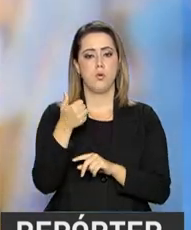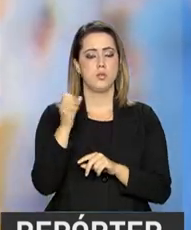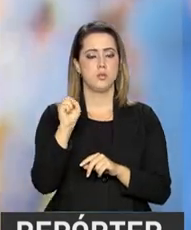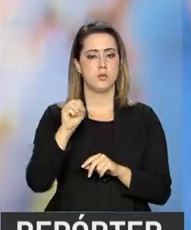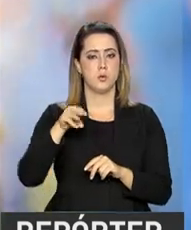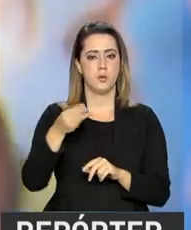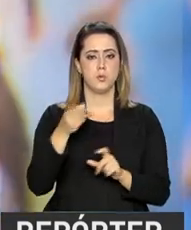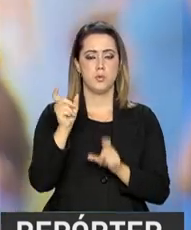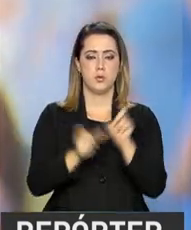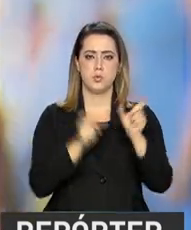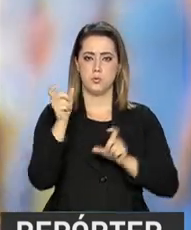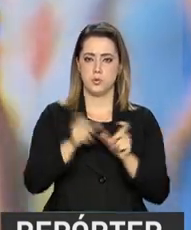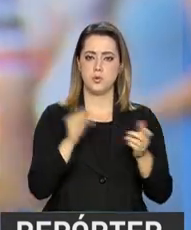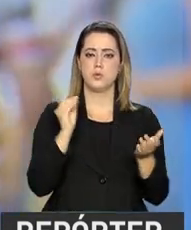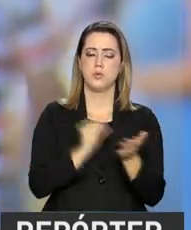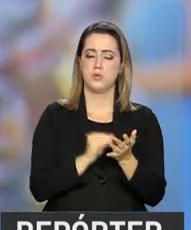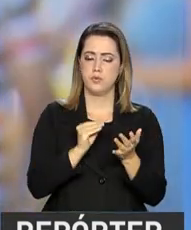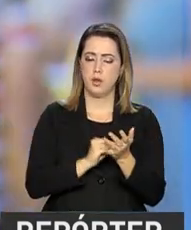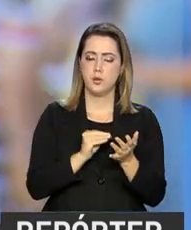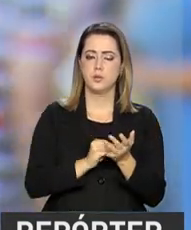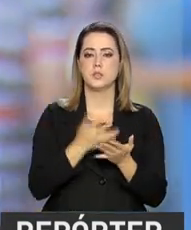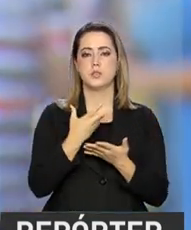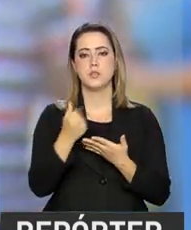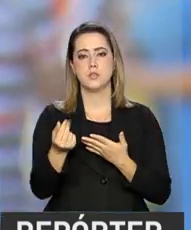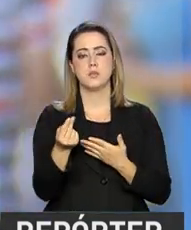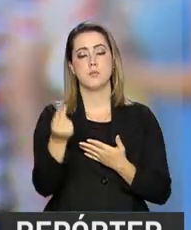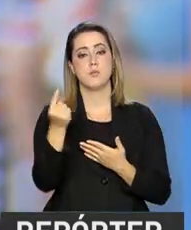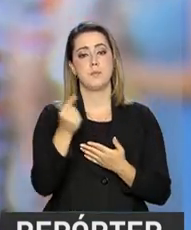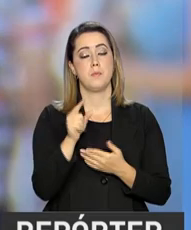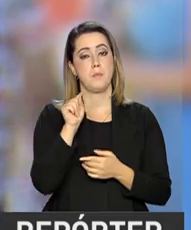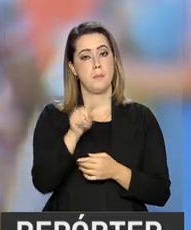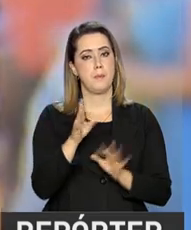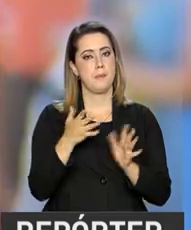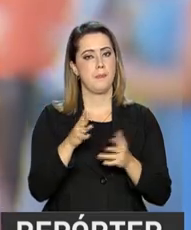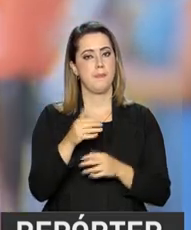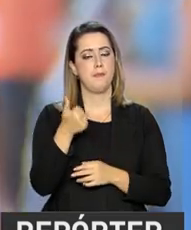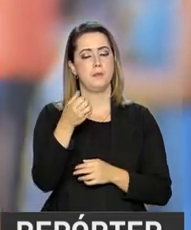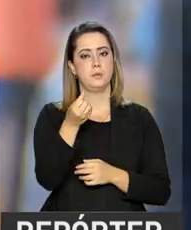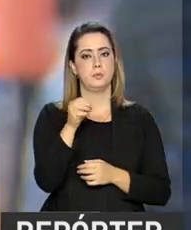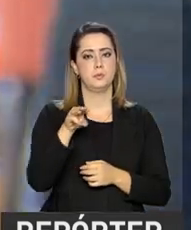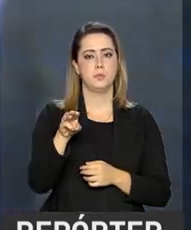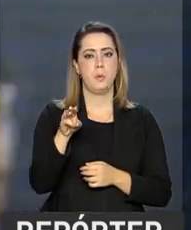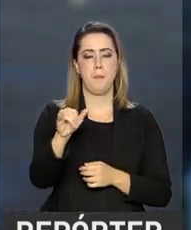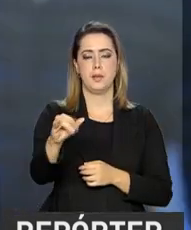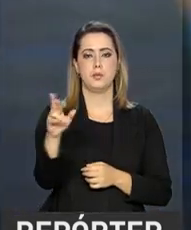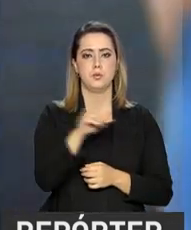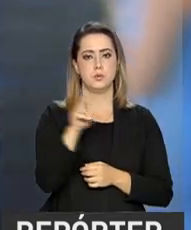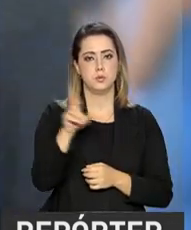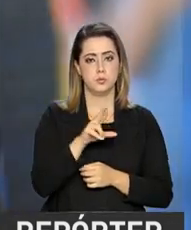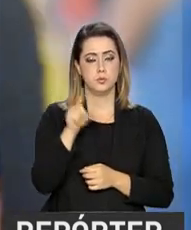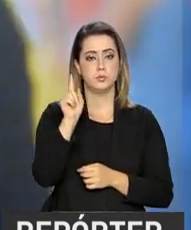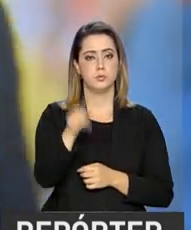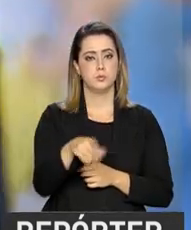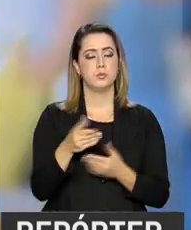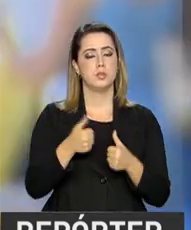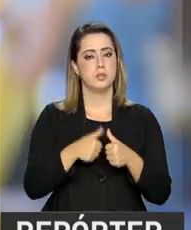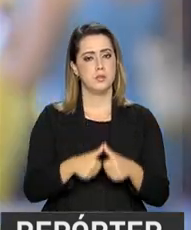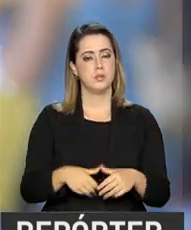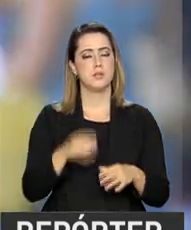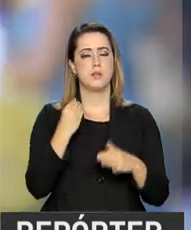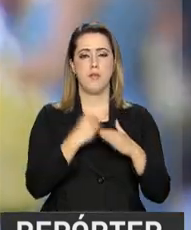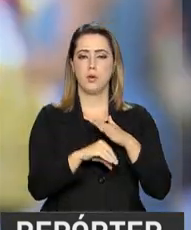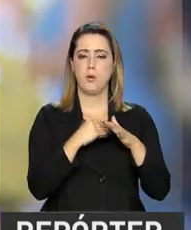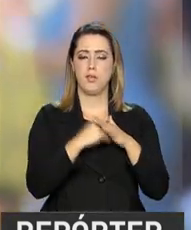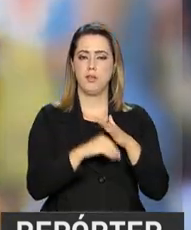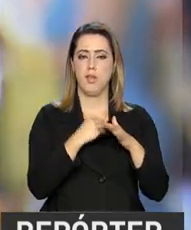8 milhões de brasileiros ainda não retiraram o valor. São cerca de 16 bilhões de reais que estavam nesse